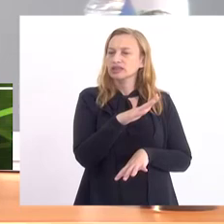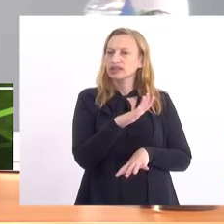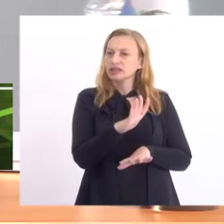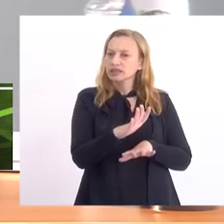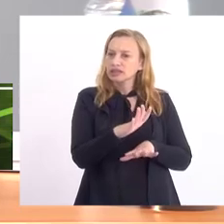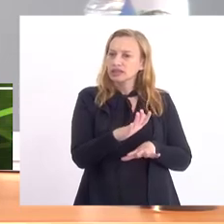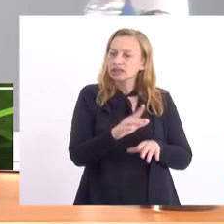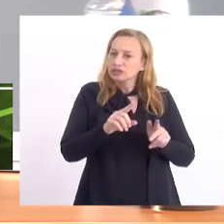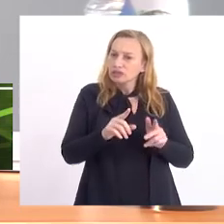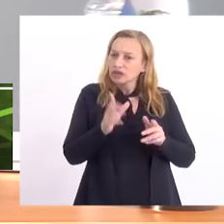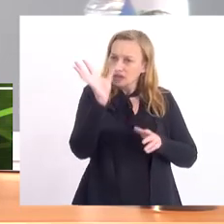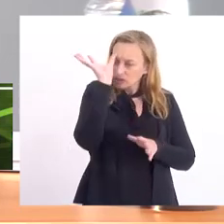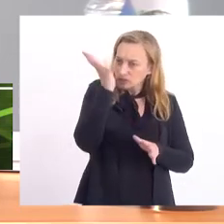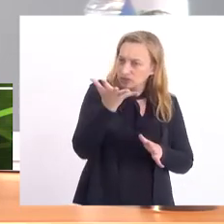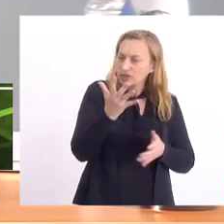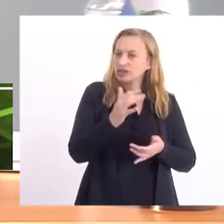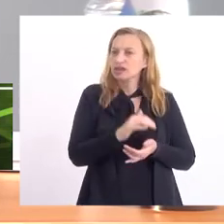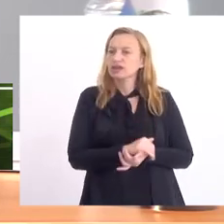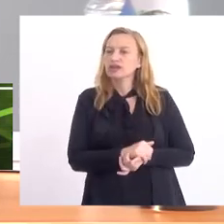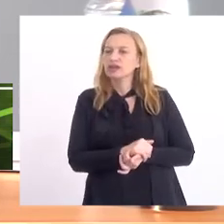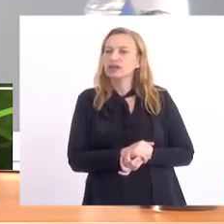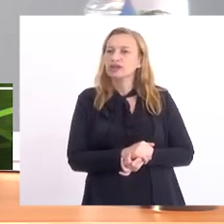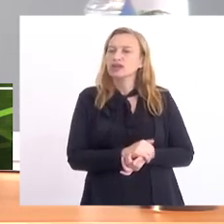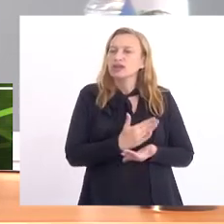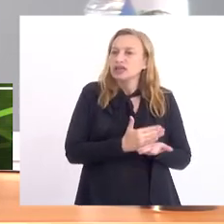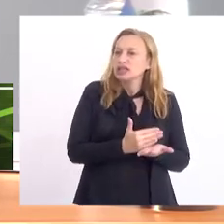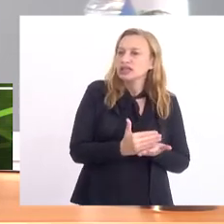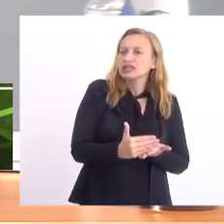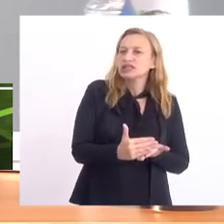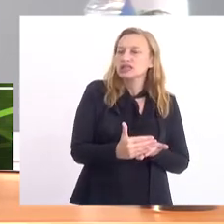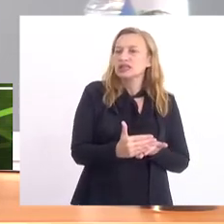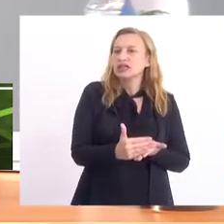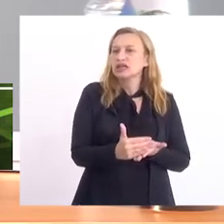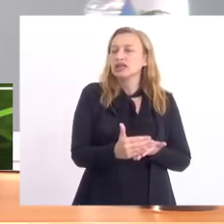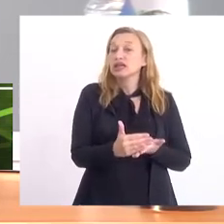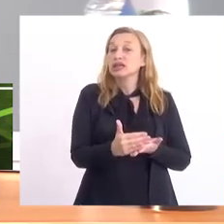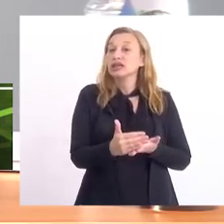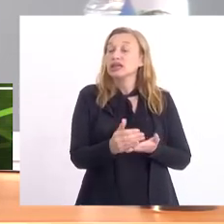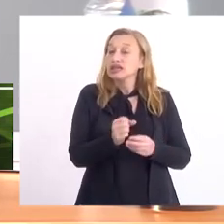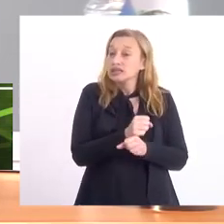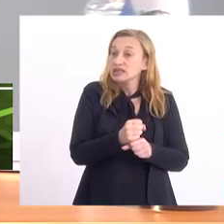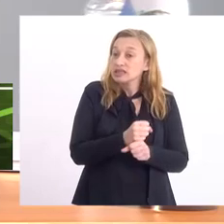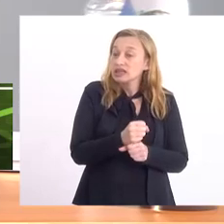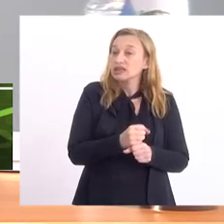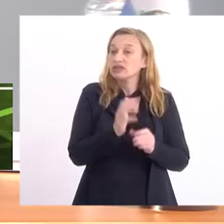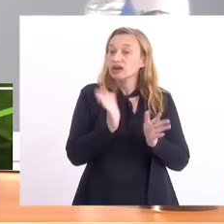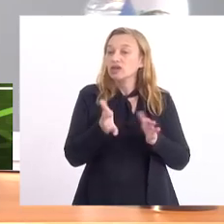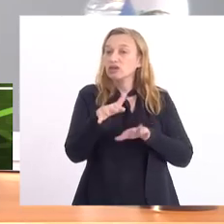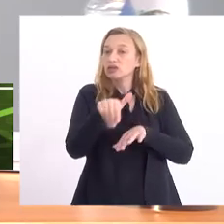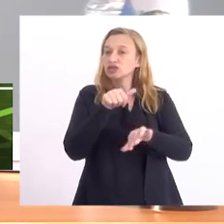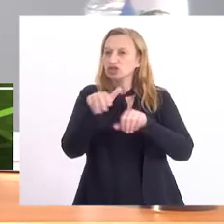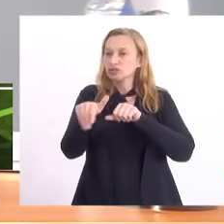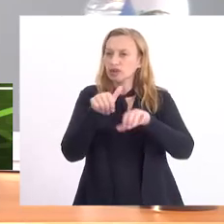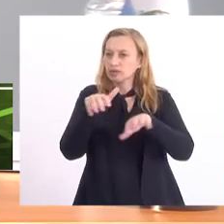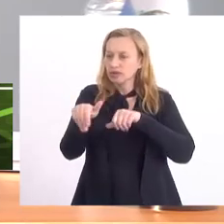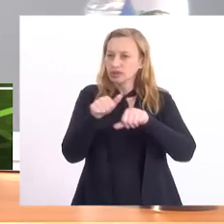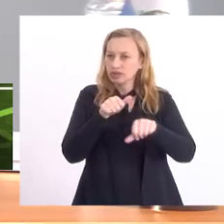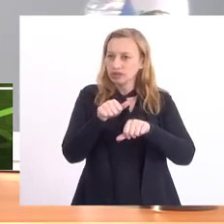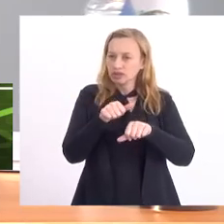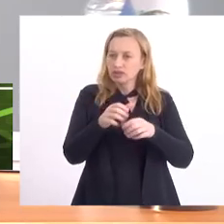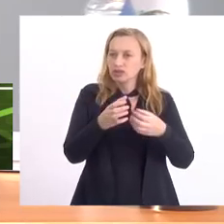e a pretensão é que comece ainda este ano, o chamamento do concurso